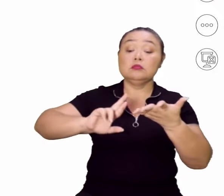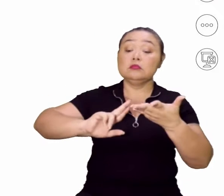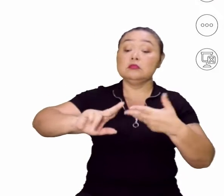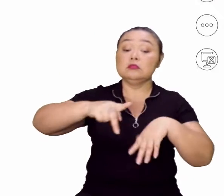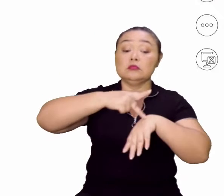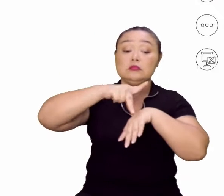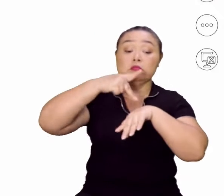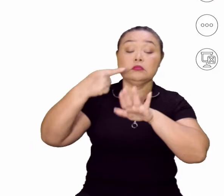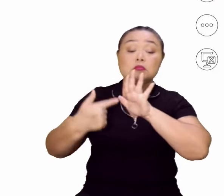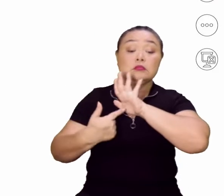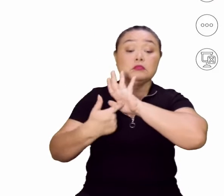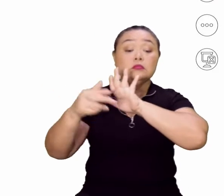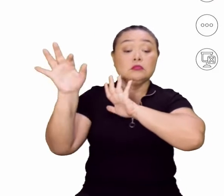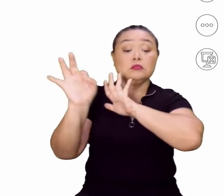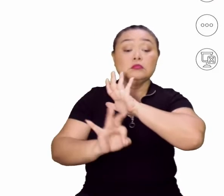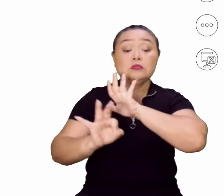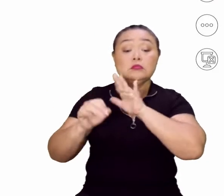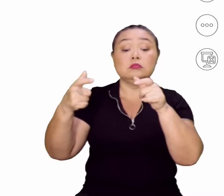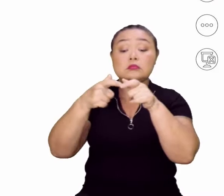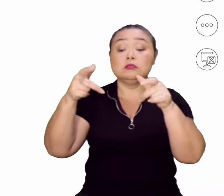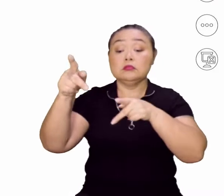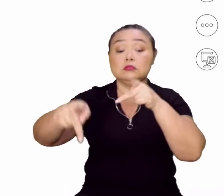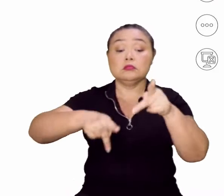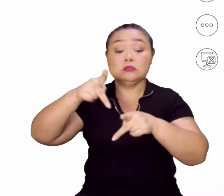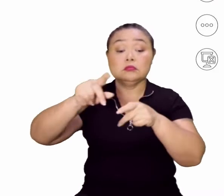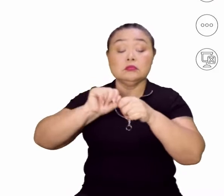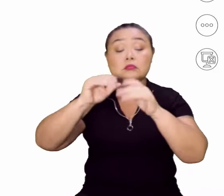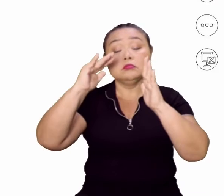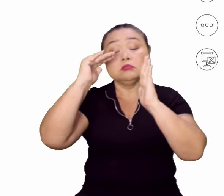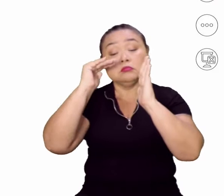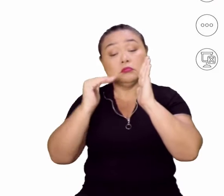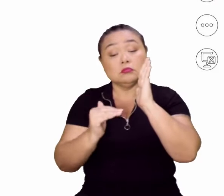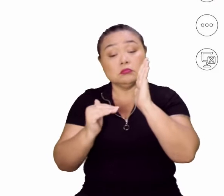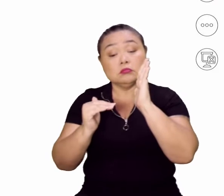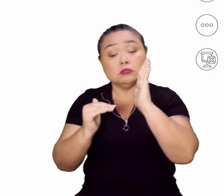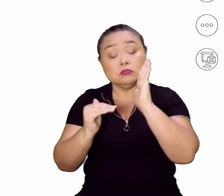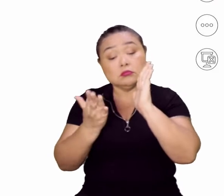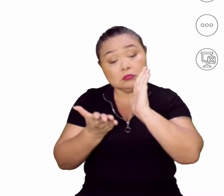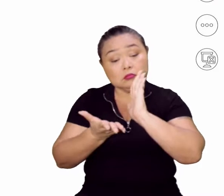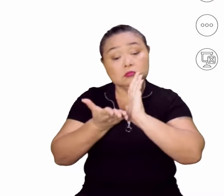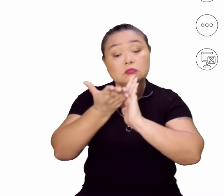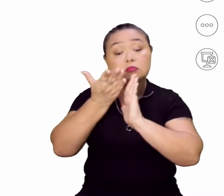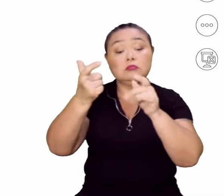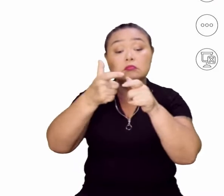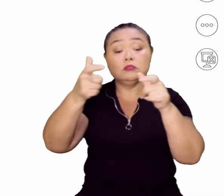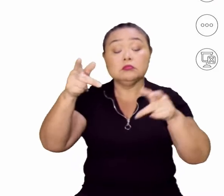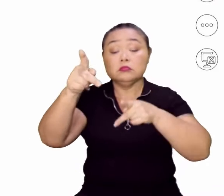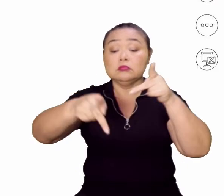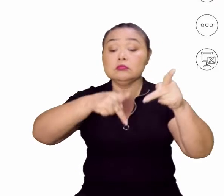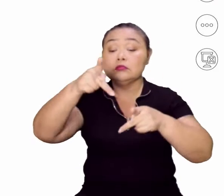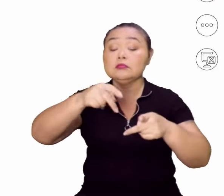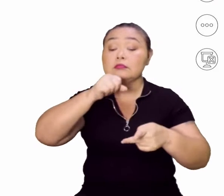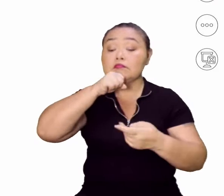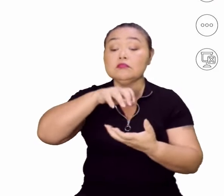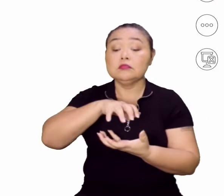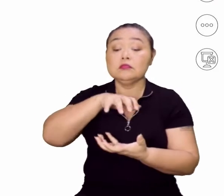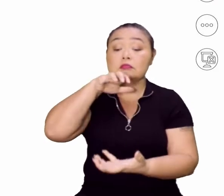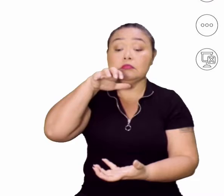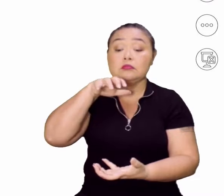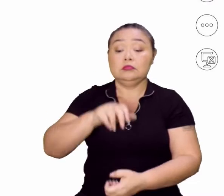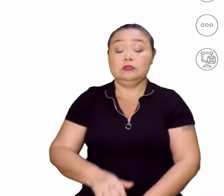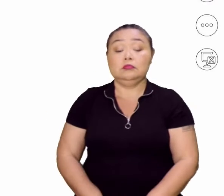países apresentam taxas de crescimento populacional baixíssimos e um elevado aumento da